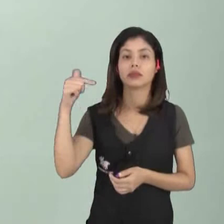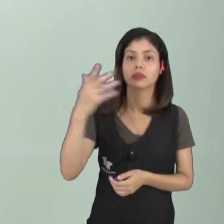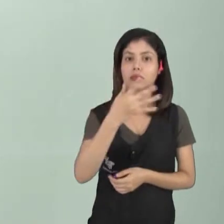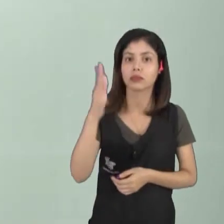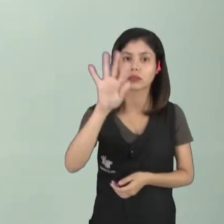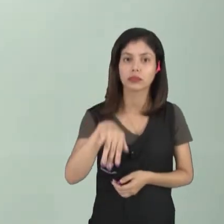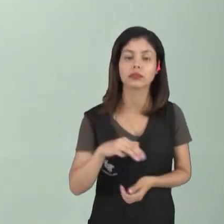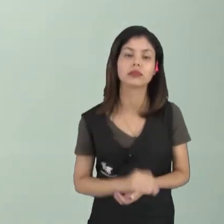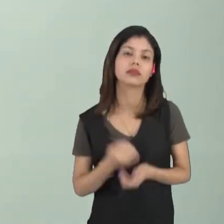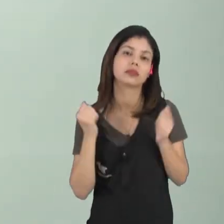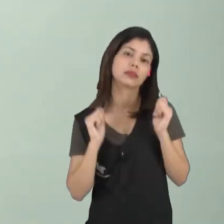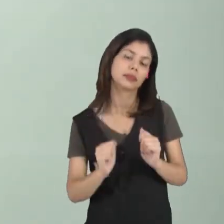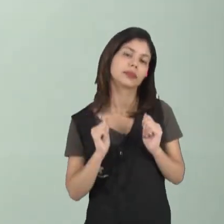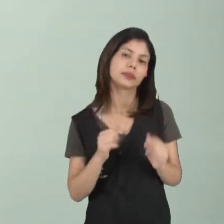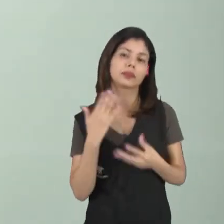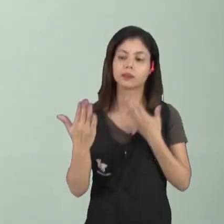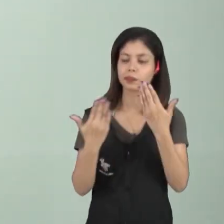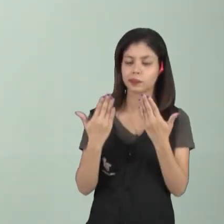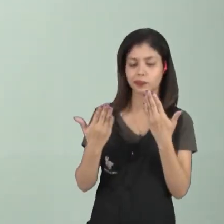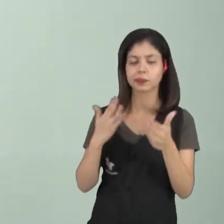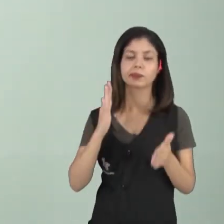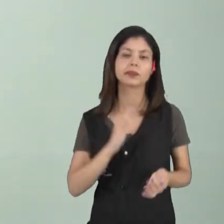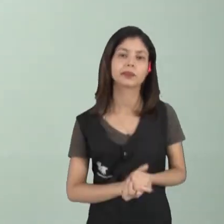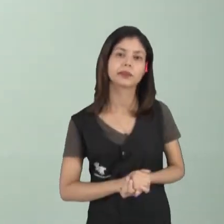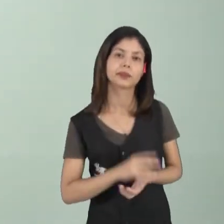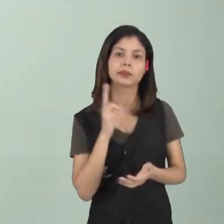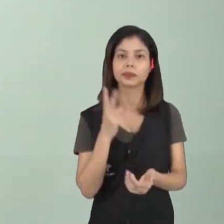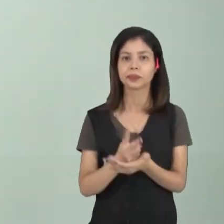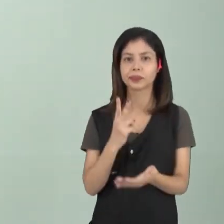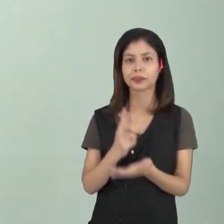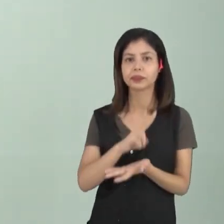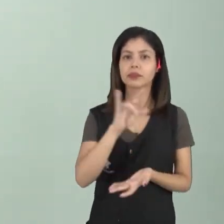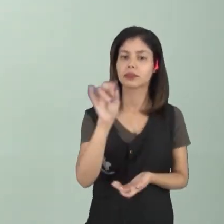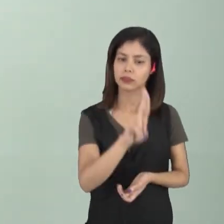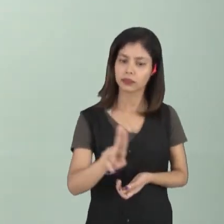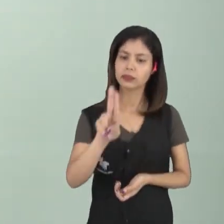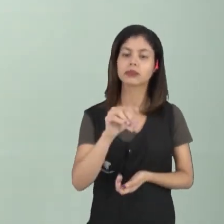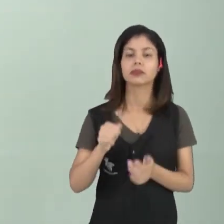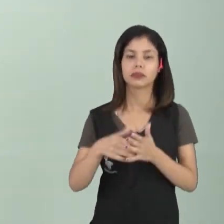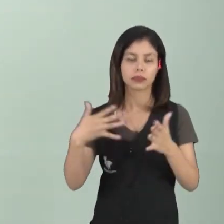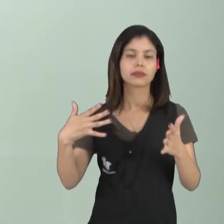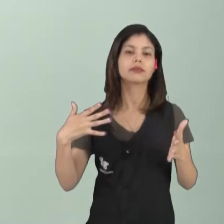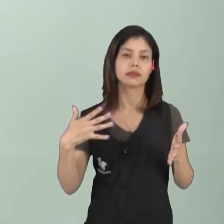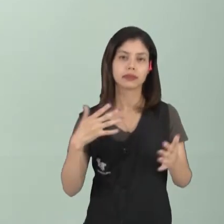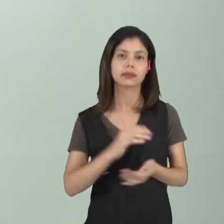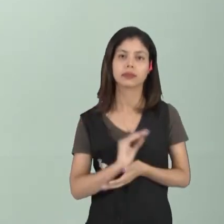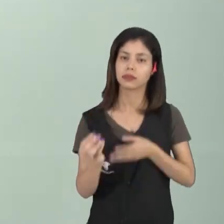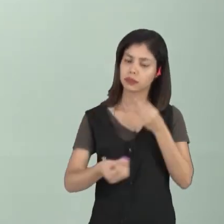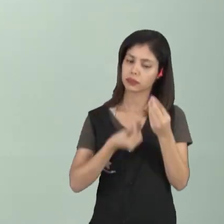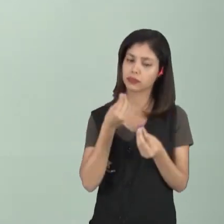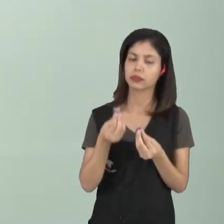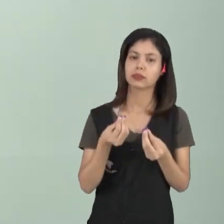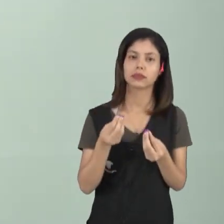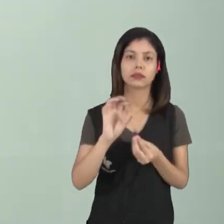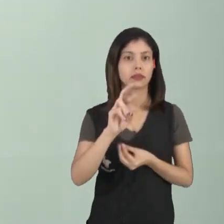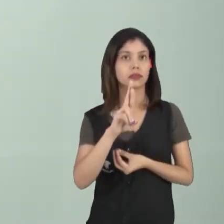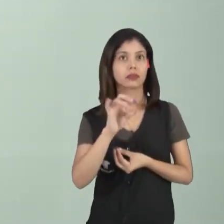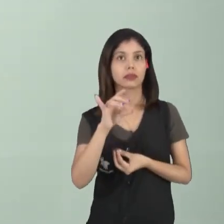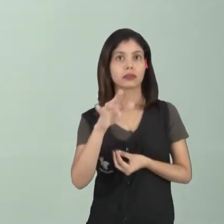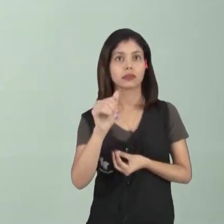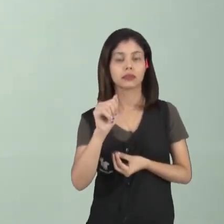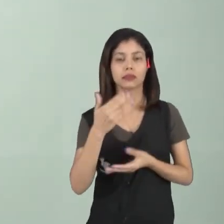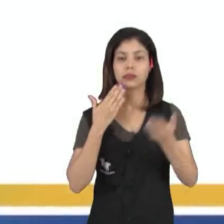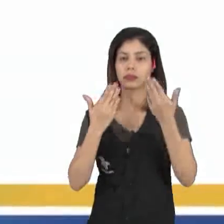quadro, que ele pode ser comparativo, né? Sempre ele vai ser usado ali, na maioria das vezes, como oração